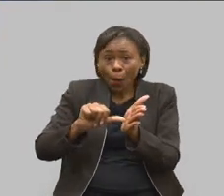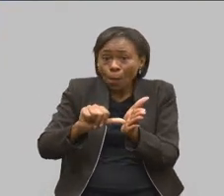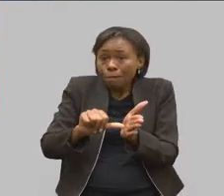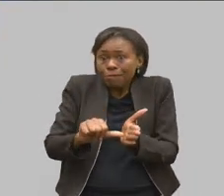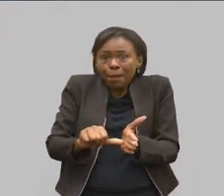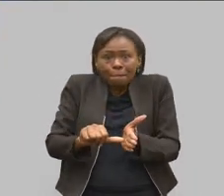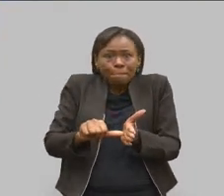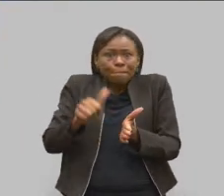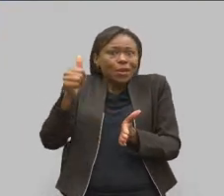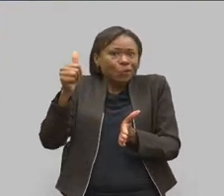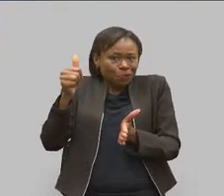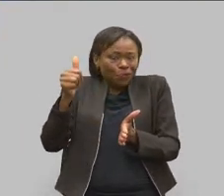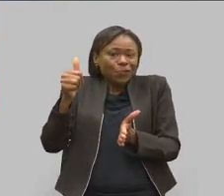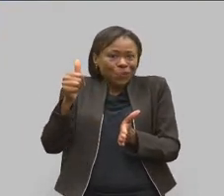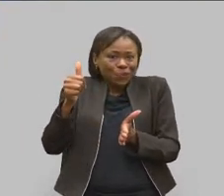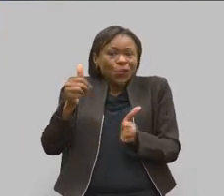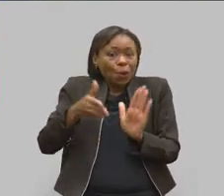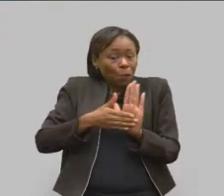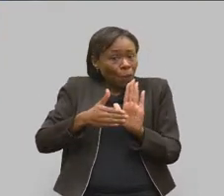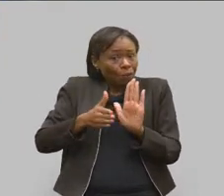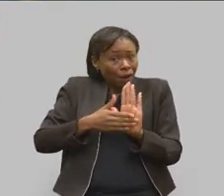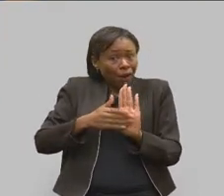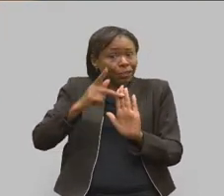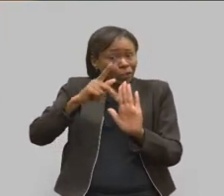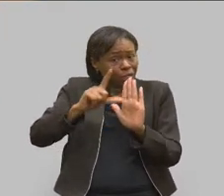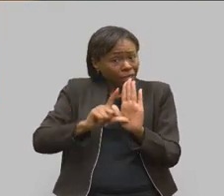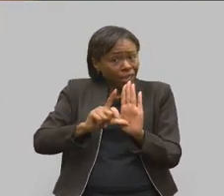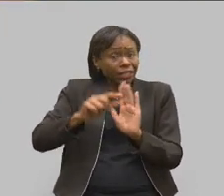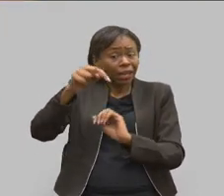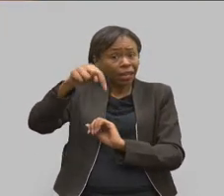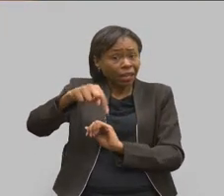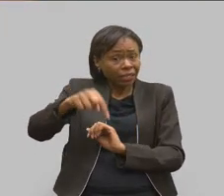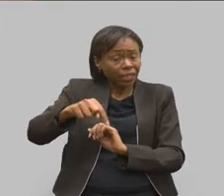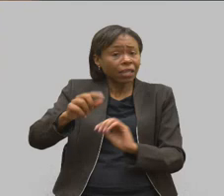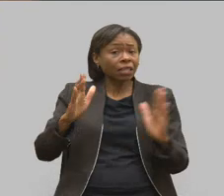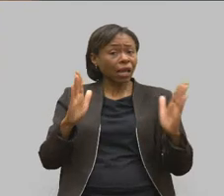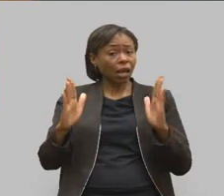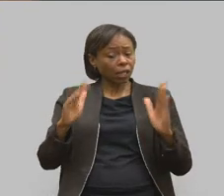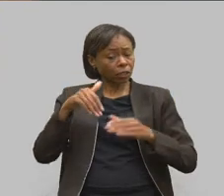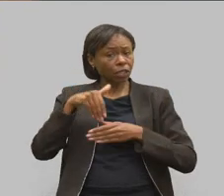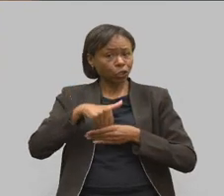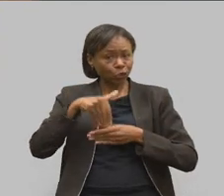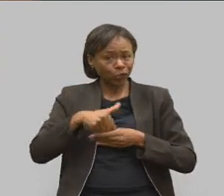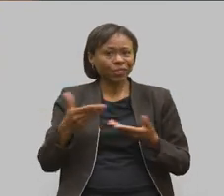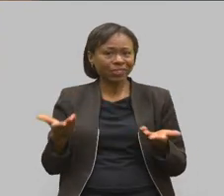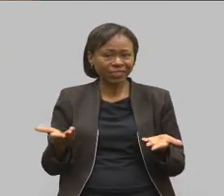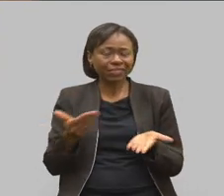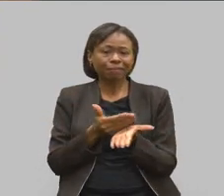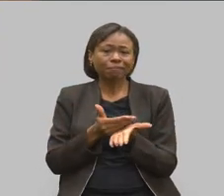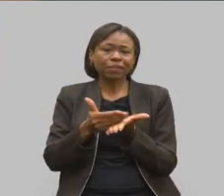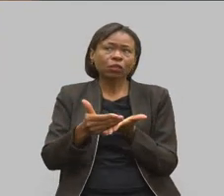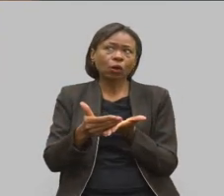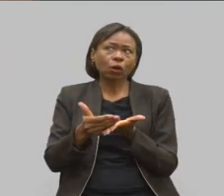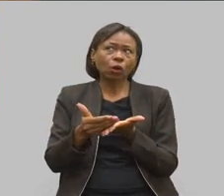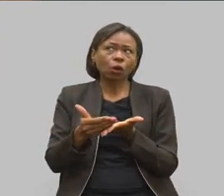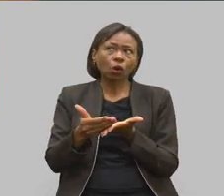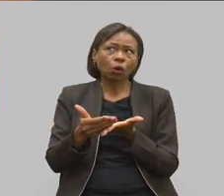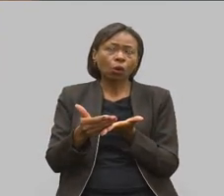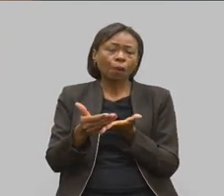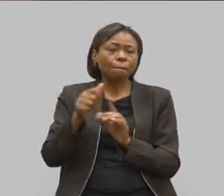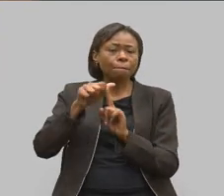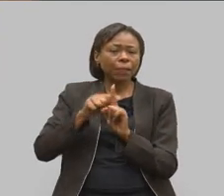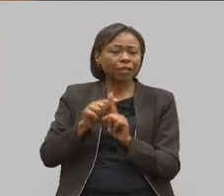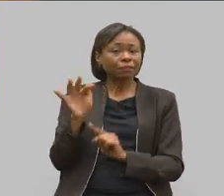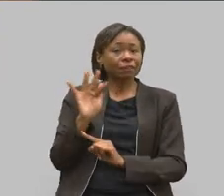propost propostos nesta legislatura que começou em fevereiro do ano passado